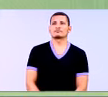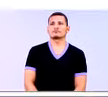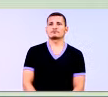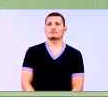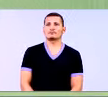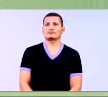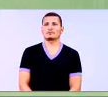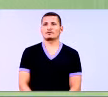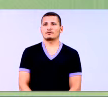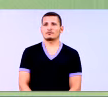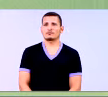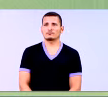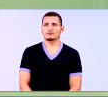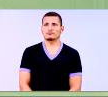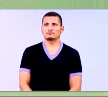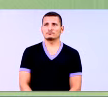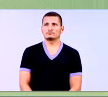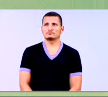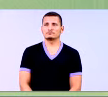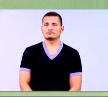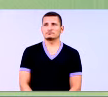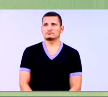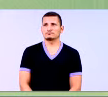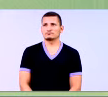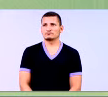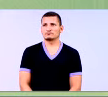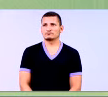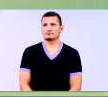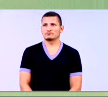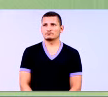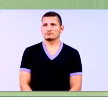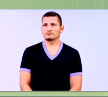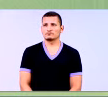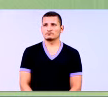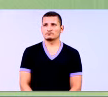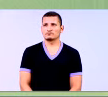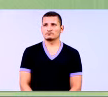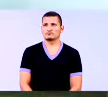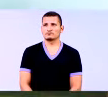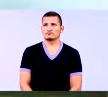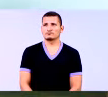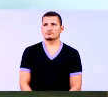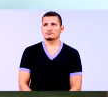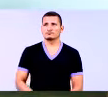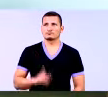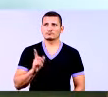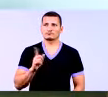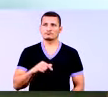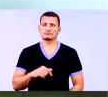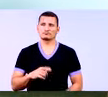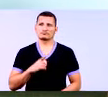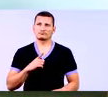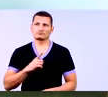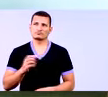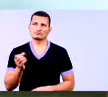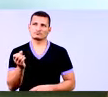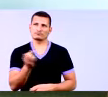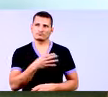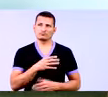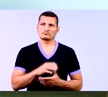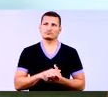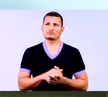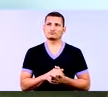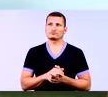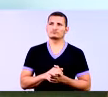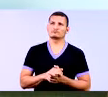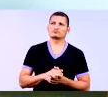Ok? Pessoal, é muita novidade, a aula que vem a gente vai falar de memória, mas